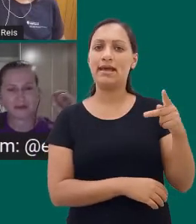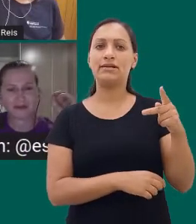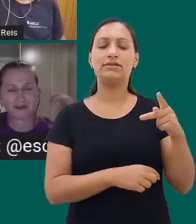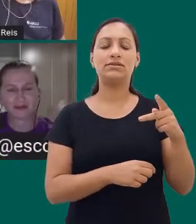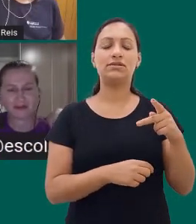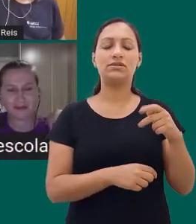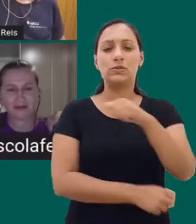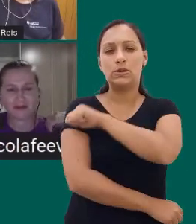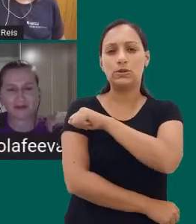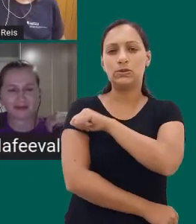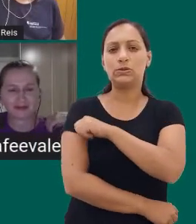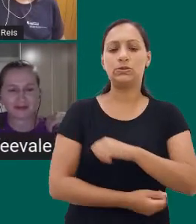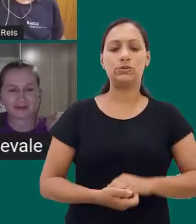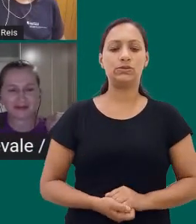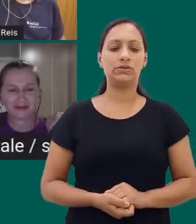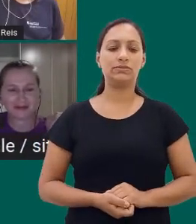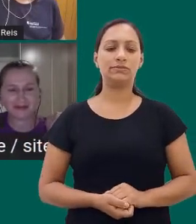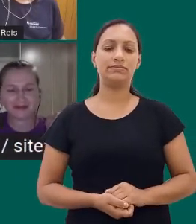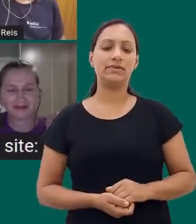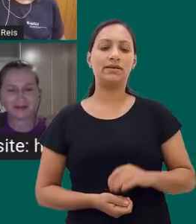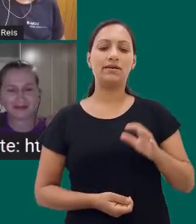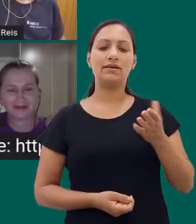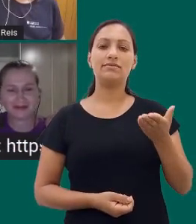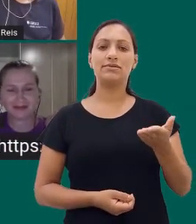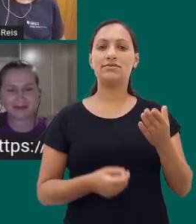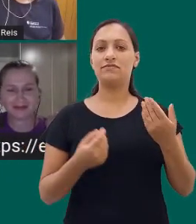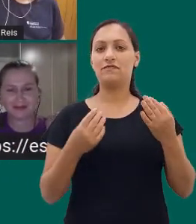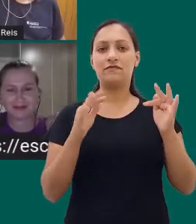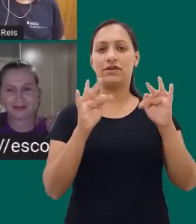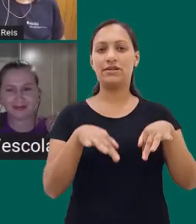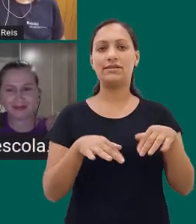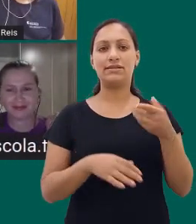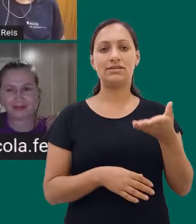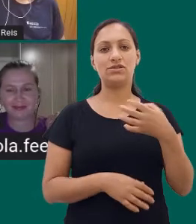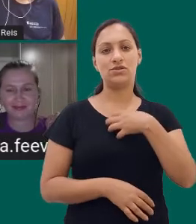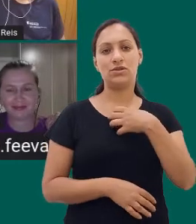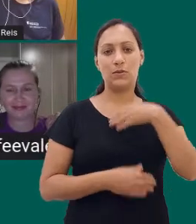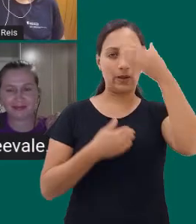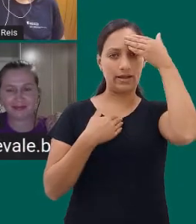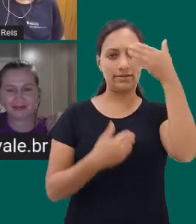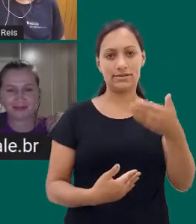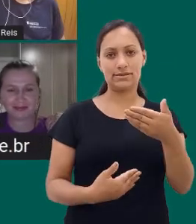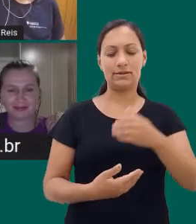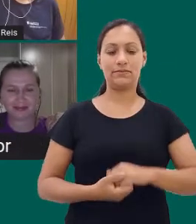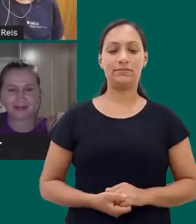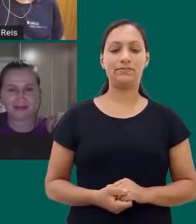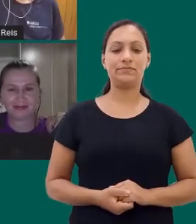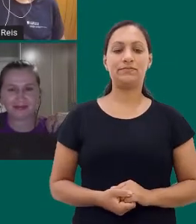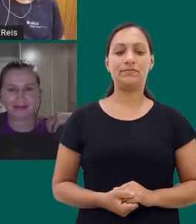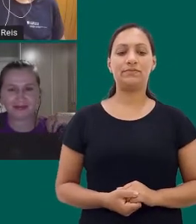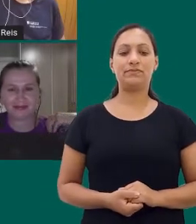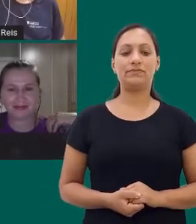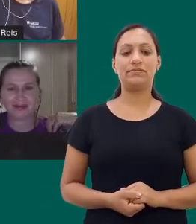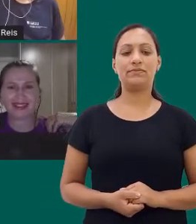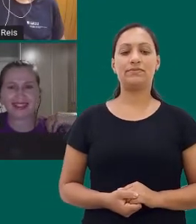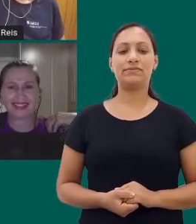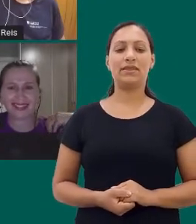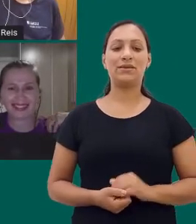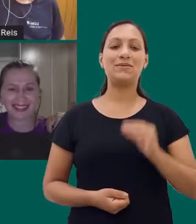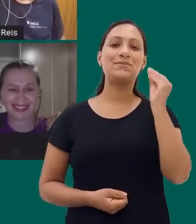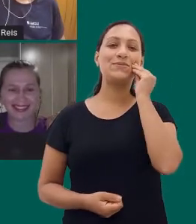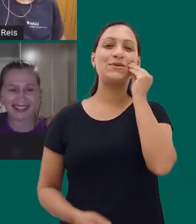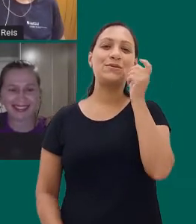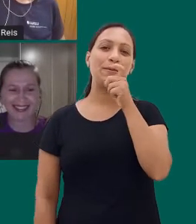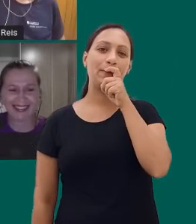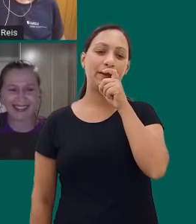acho que é mais ou menos por aí, tá? Eu vou encerrar dessa forma aí, fazendo um grande agradecimento aos colegas. Eu achei que era um beijo para minha mãe, para meu pai, para